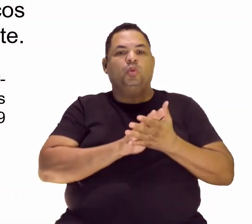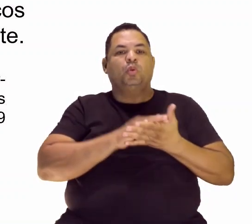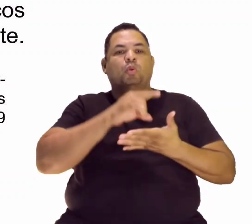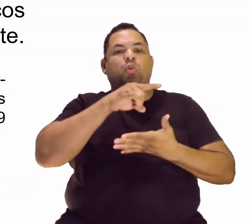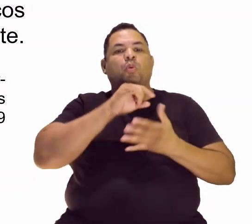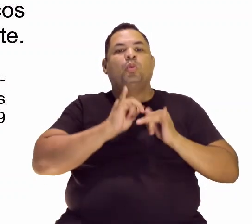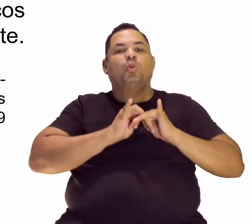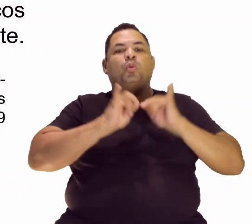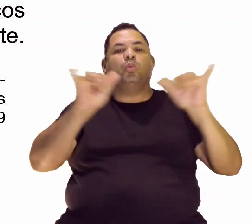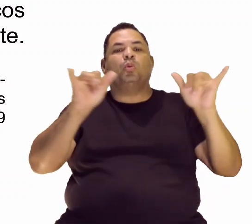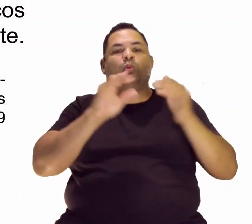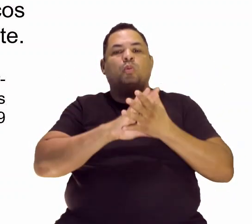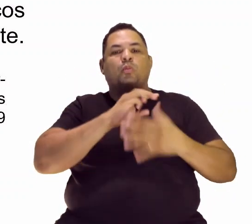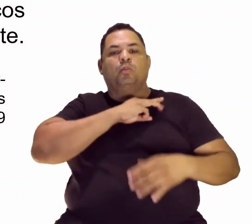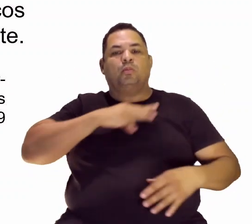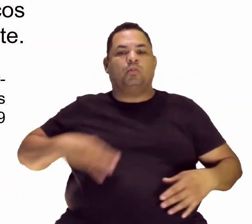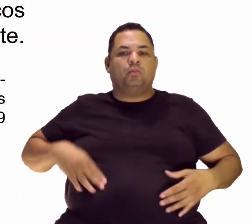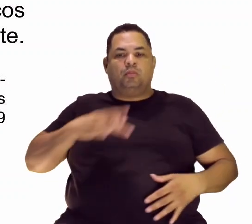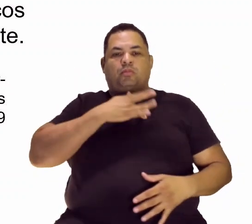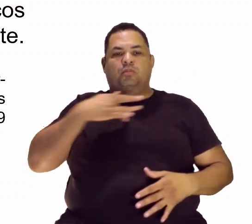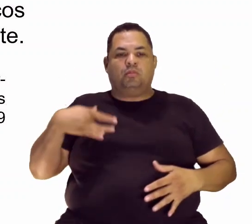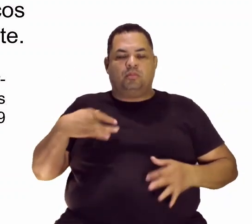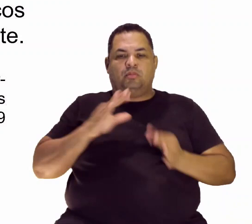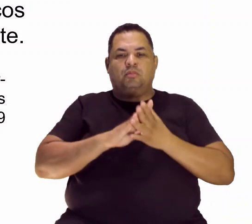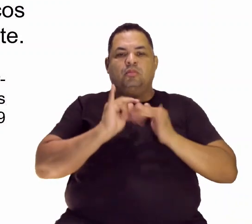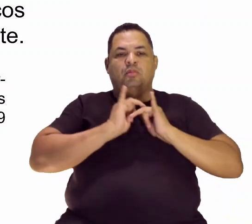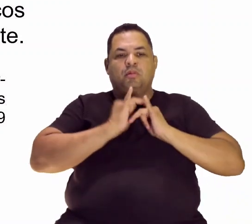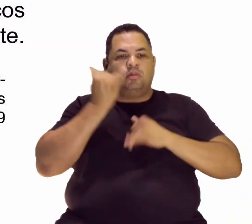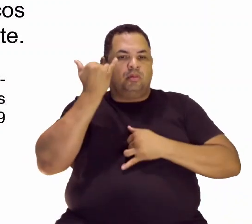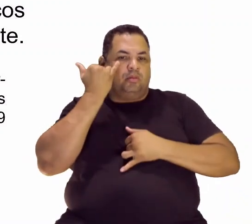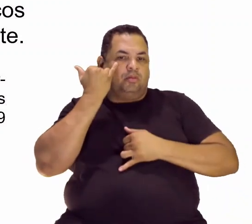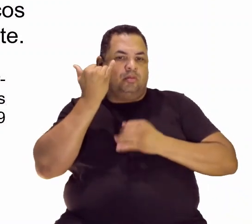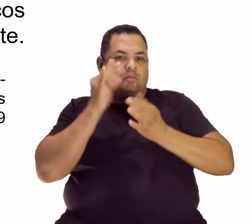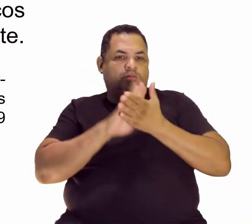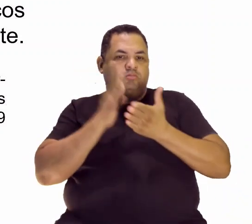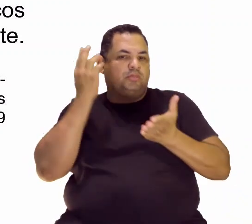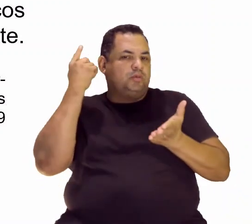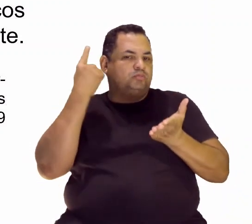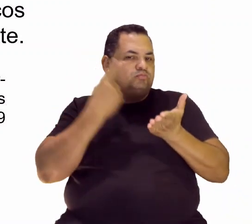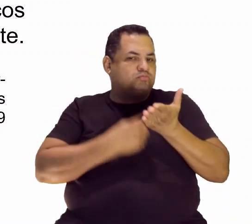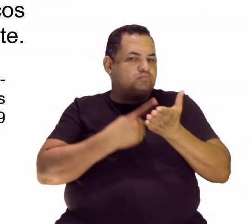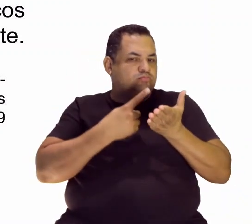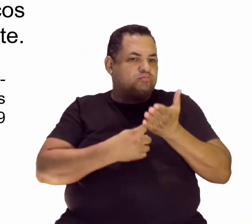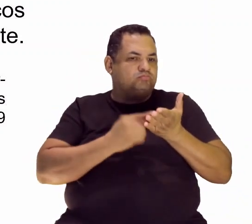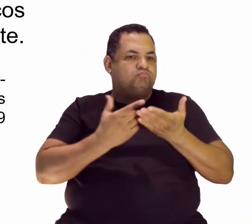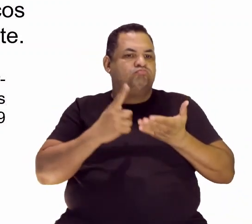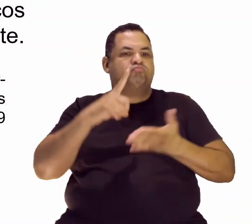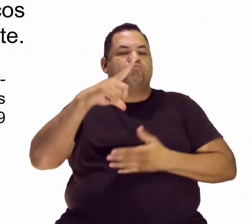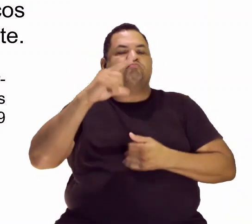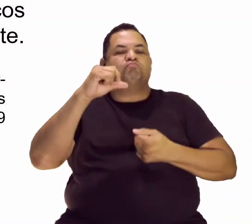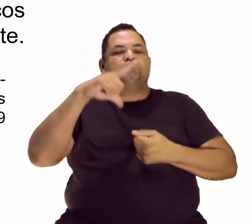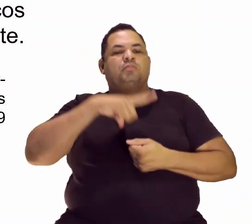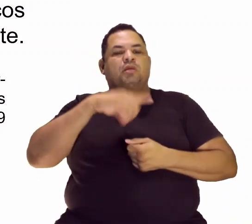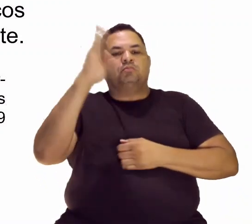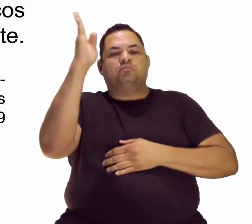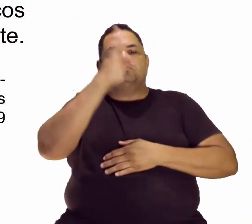informou que a determinação cumpre o compromisso assumido pelo Brasil na